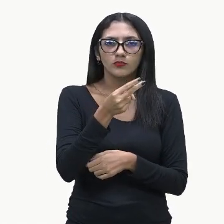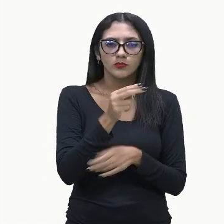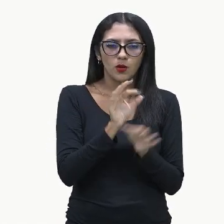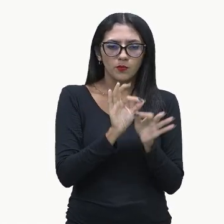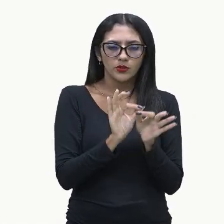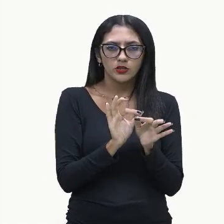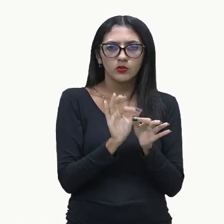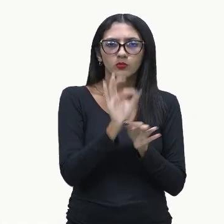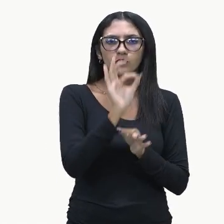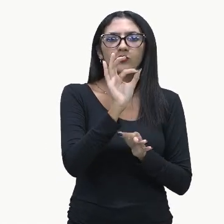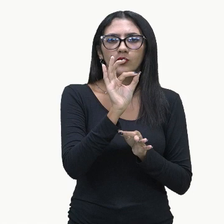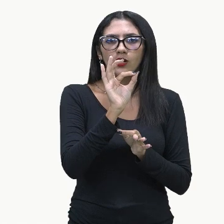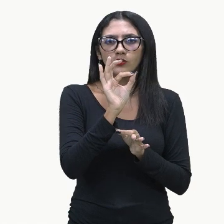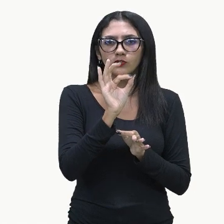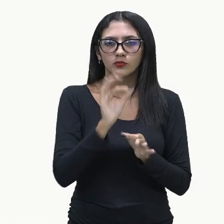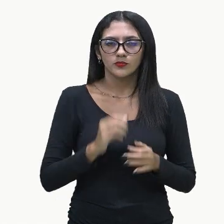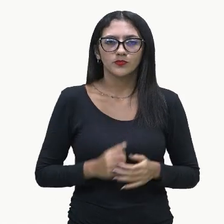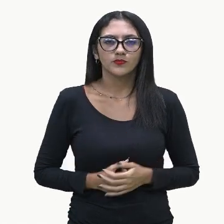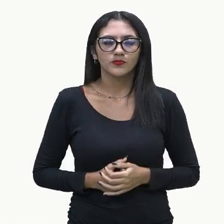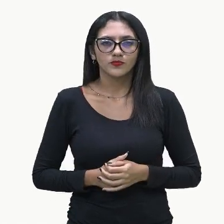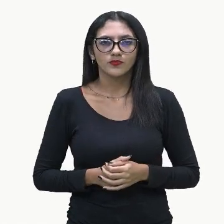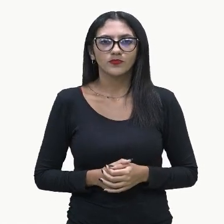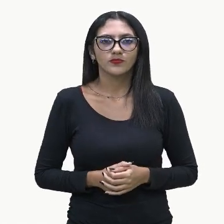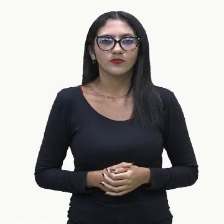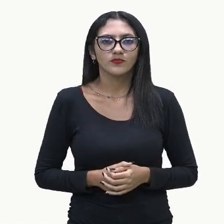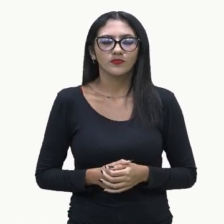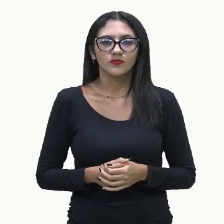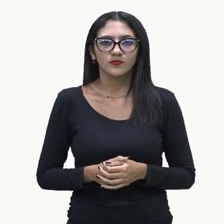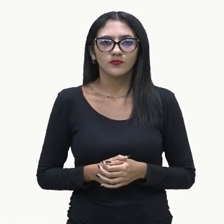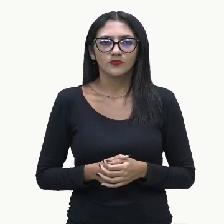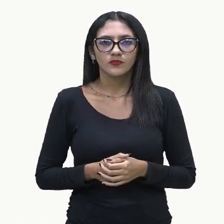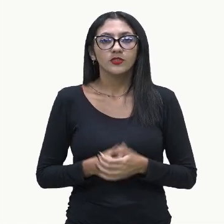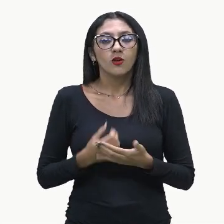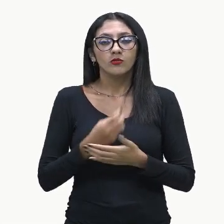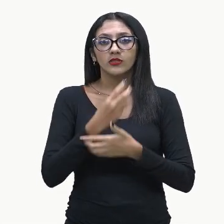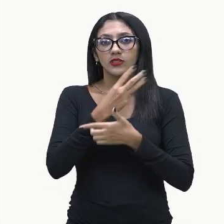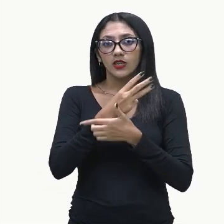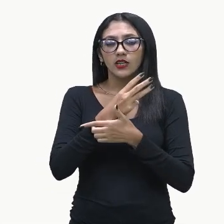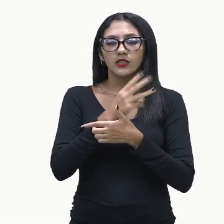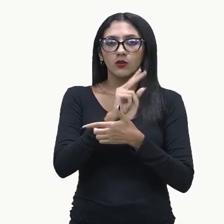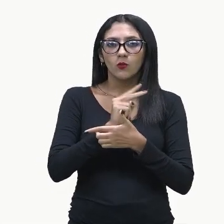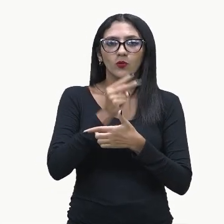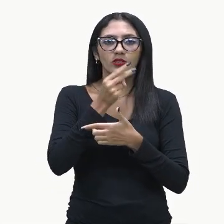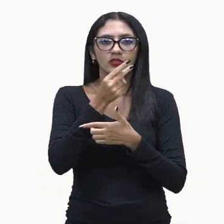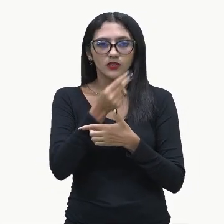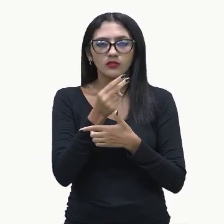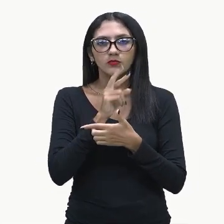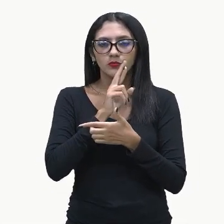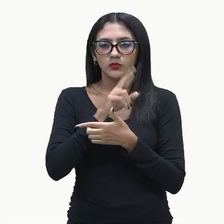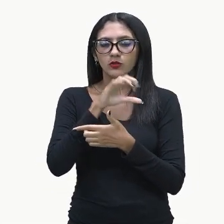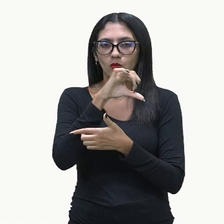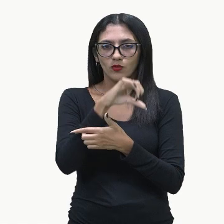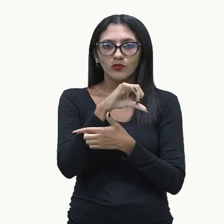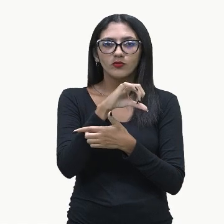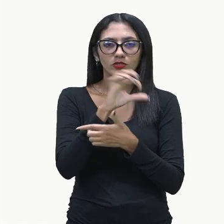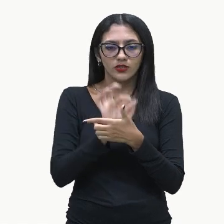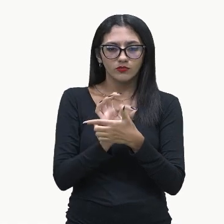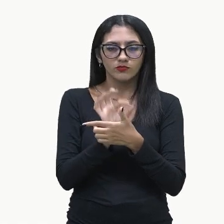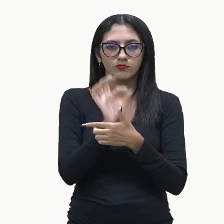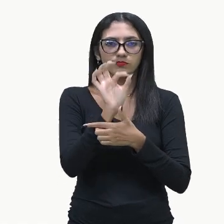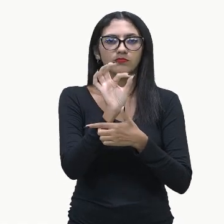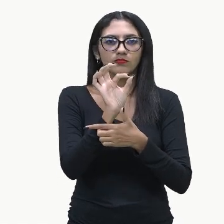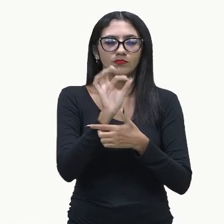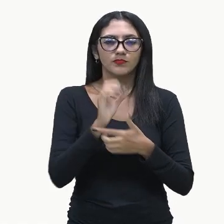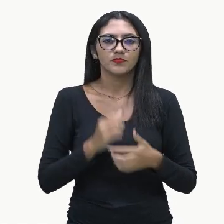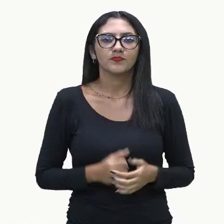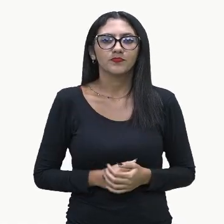lado elevada ao quadrado. Então, 3 ao quadrado é 3 vezes 3, que é 9.